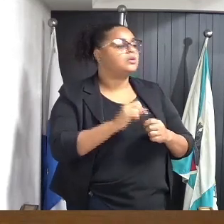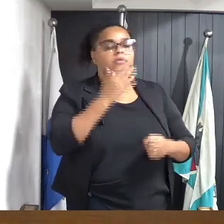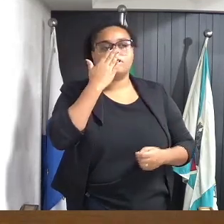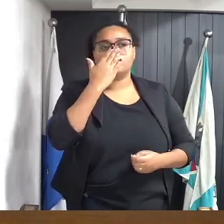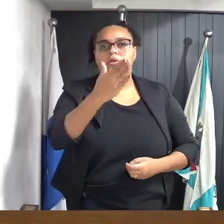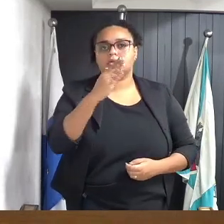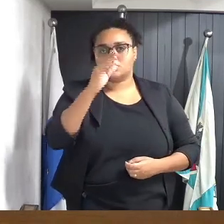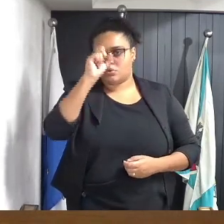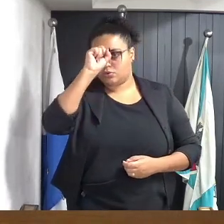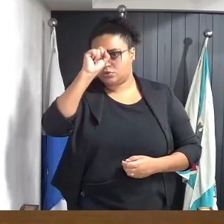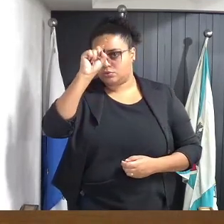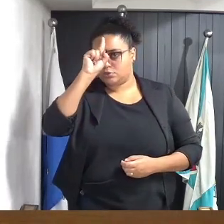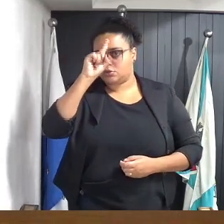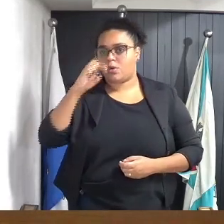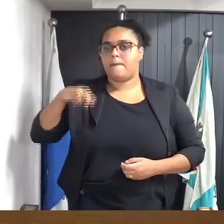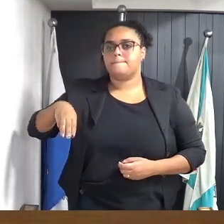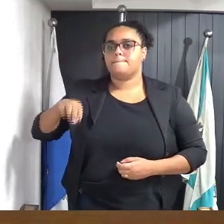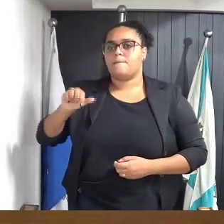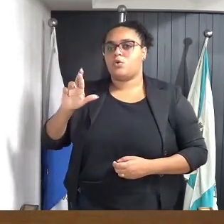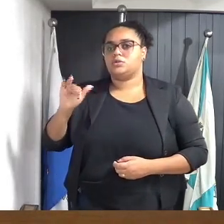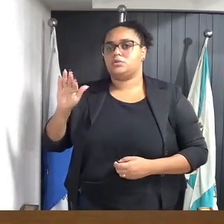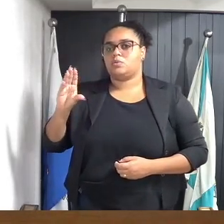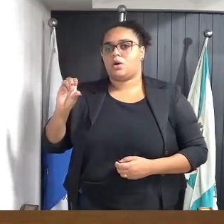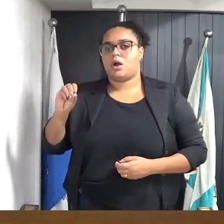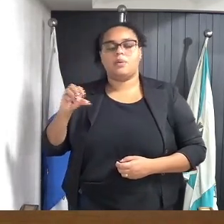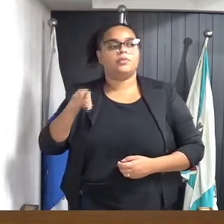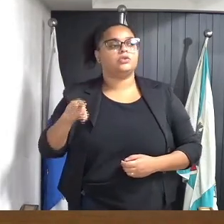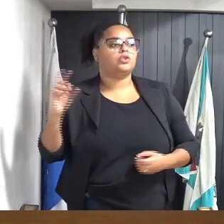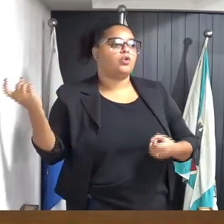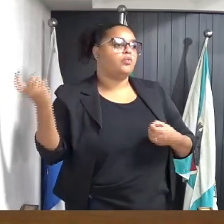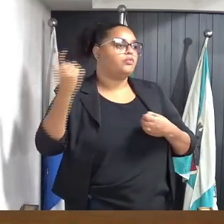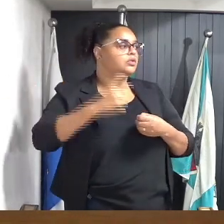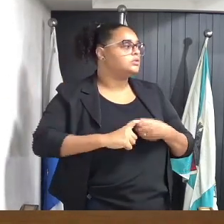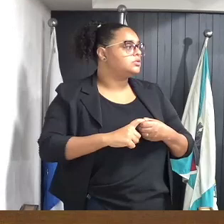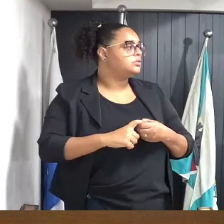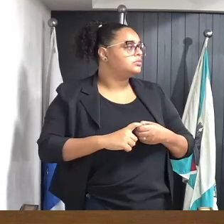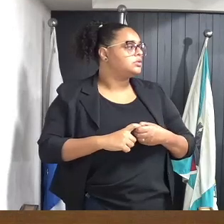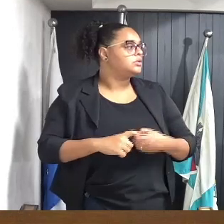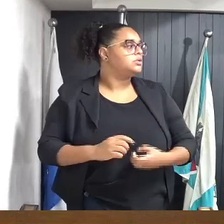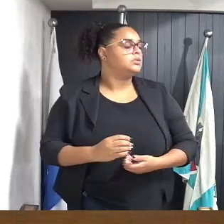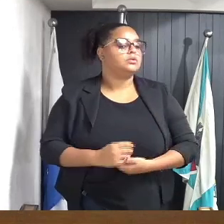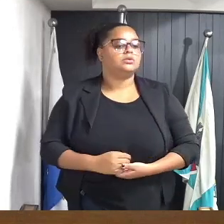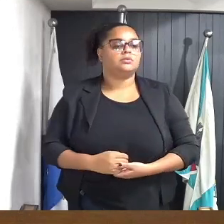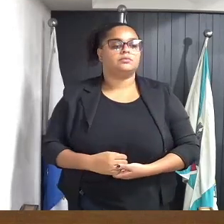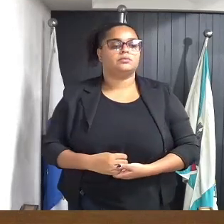ao Hospital Municipal Dr. Moacir Rodrigues do Carmo, a fim de voltar ao ponto de partida.